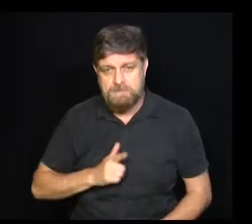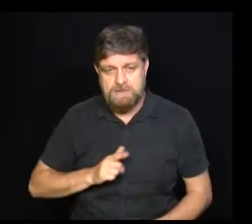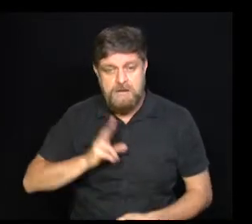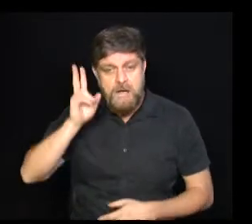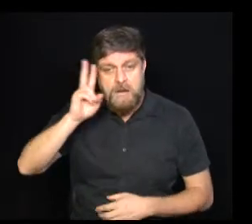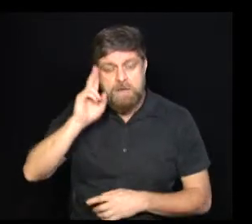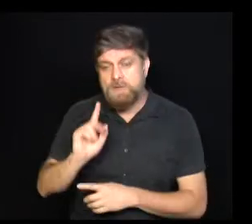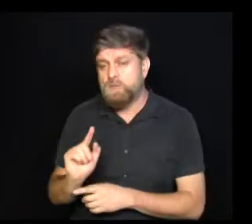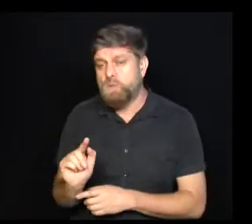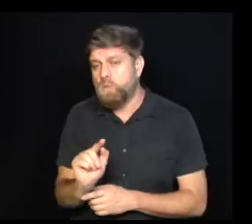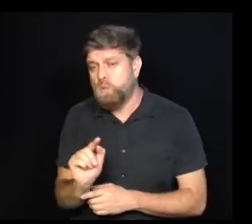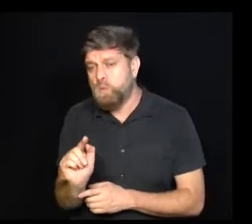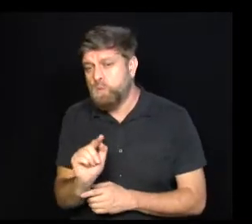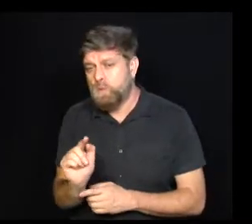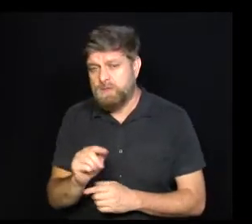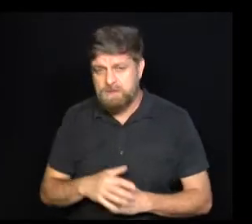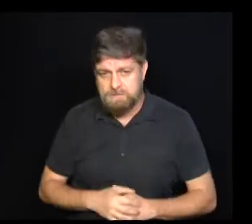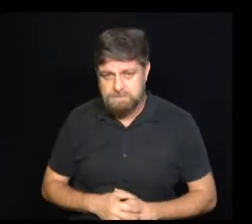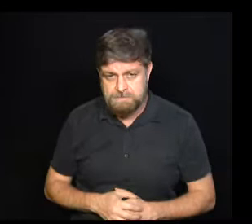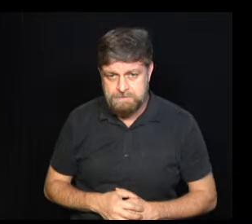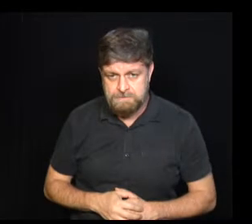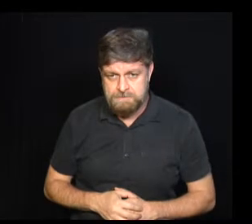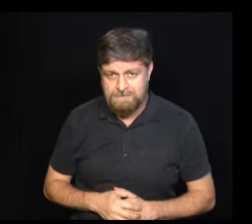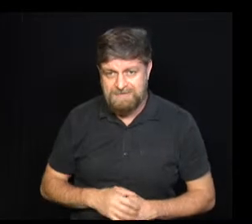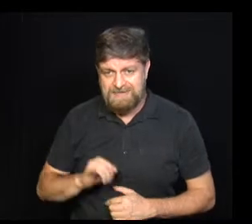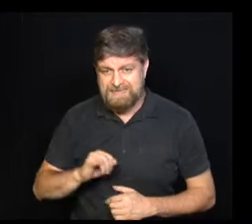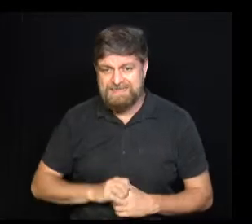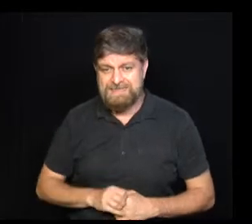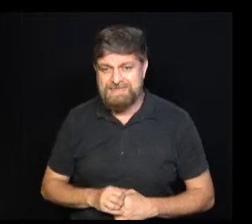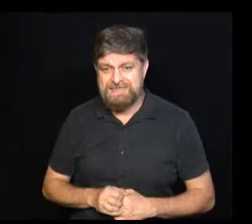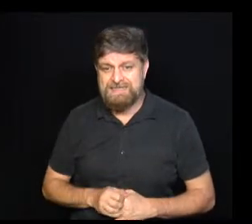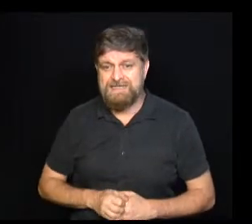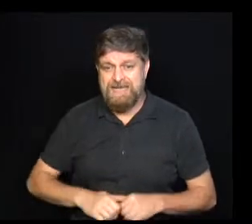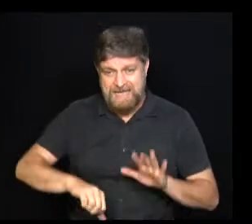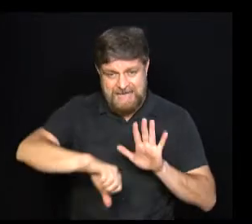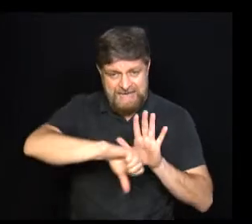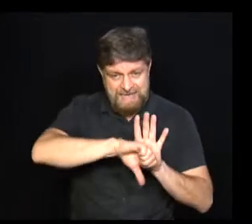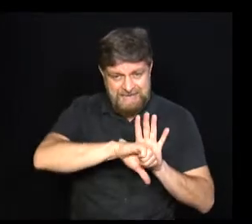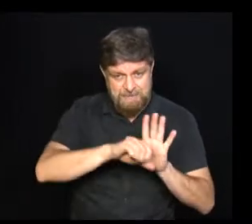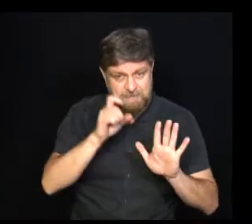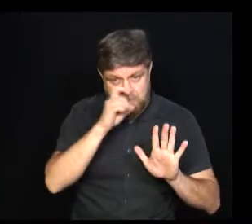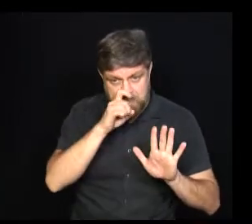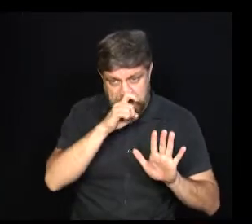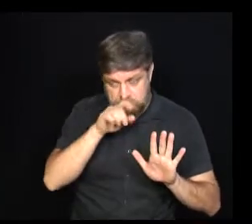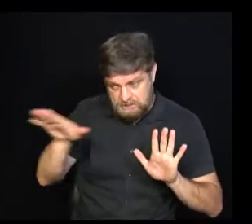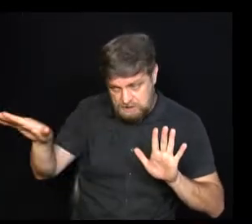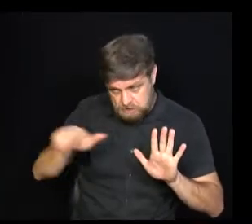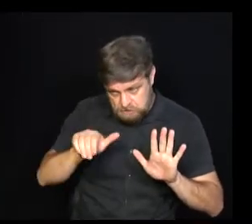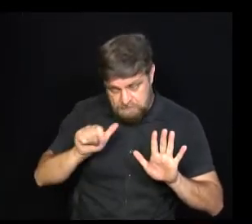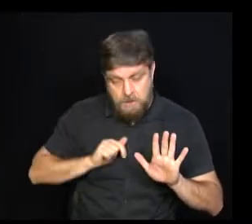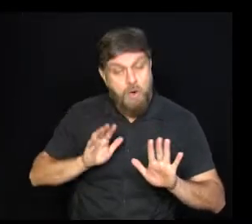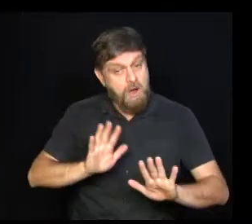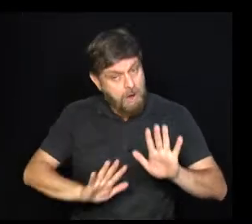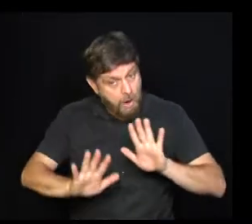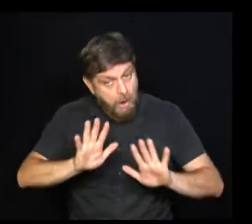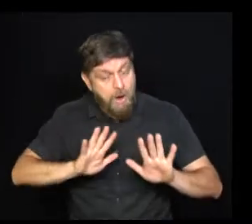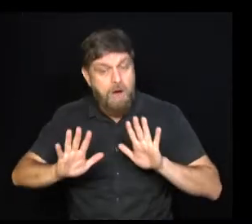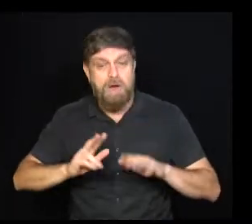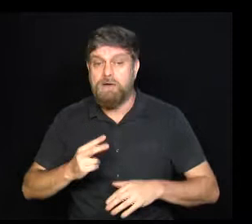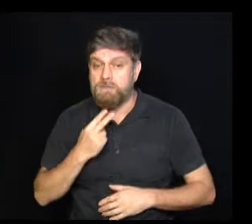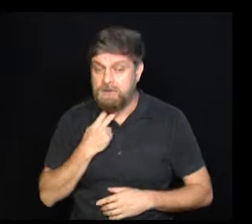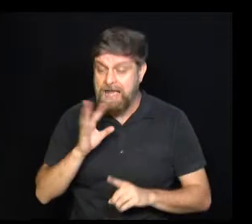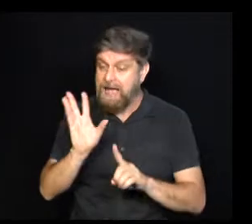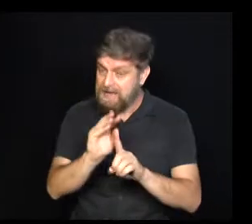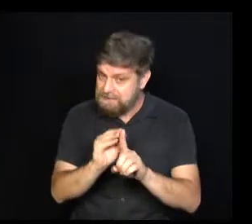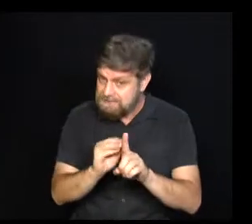ressaltando que a falsa comunicação de crime é crime, então, se eu for acionar por conta do assédio, tem